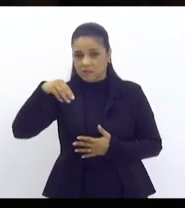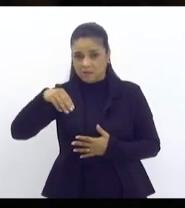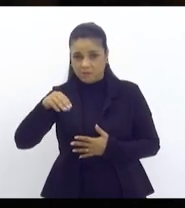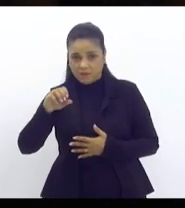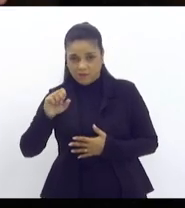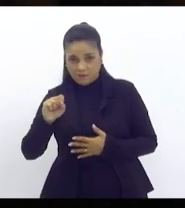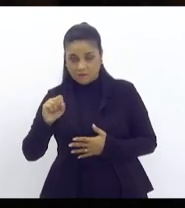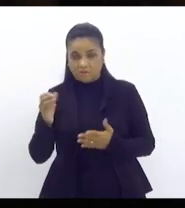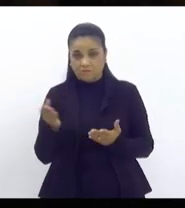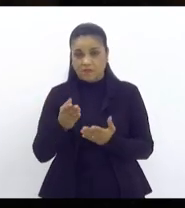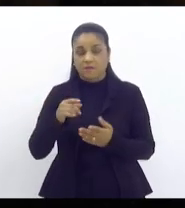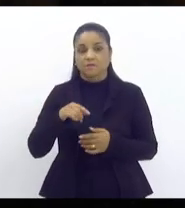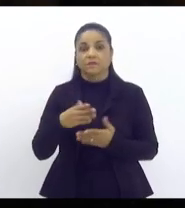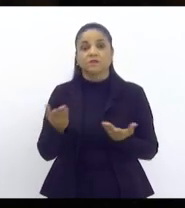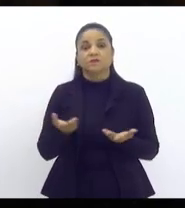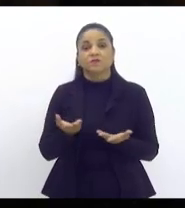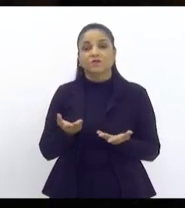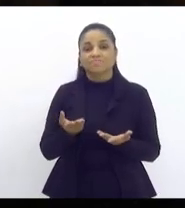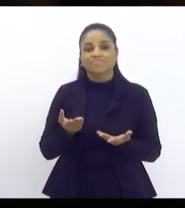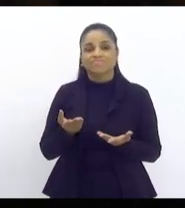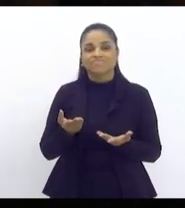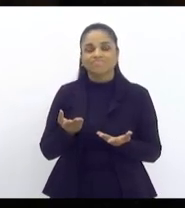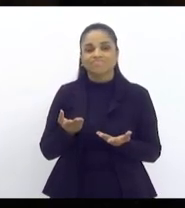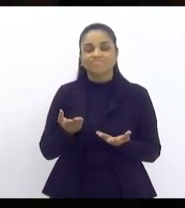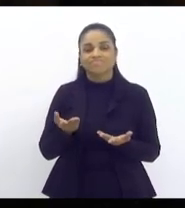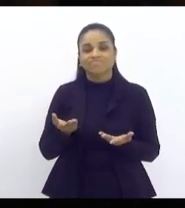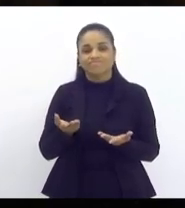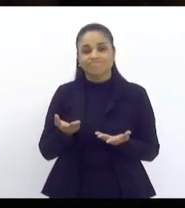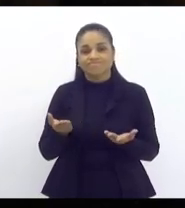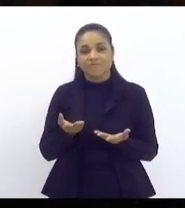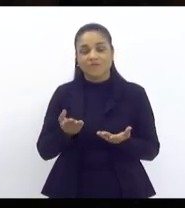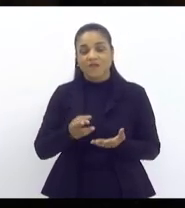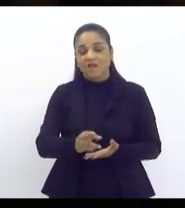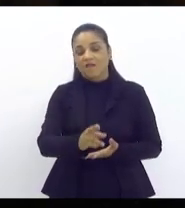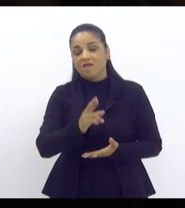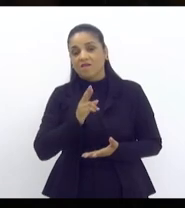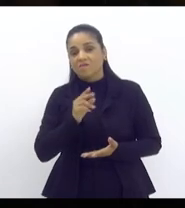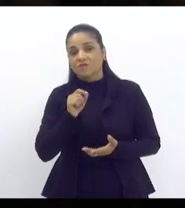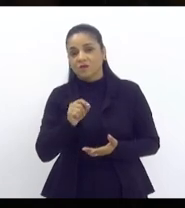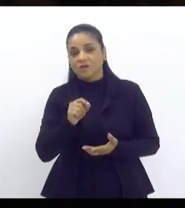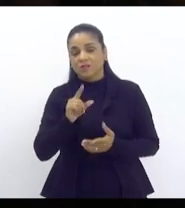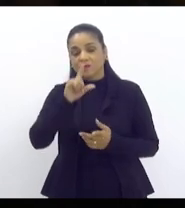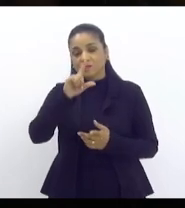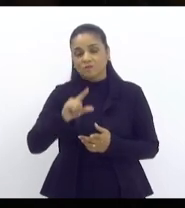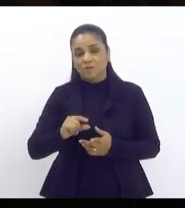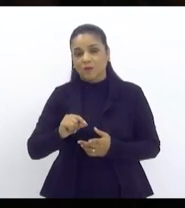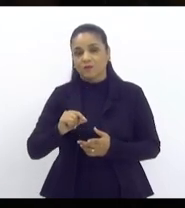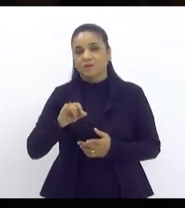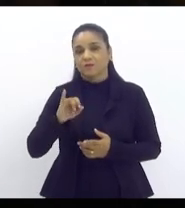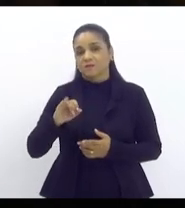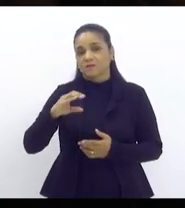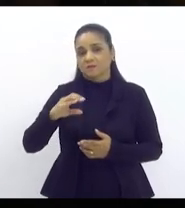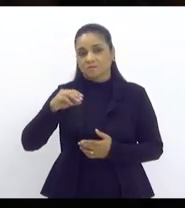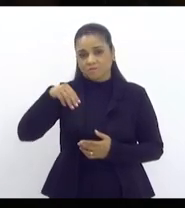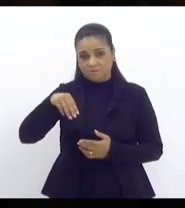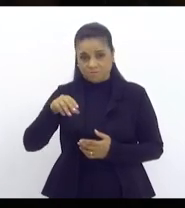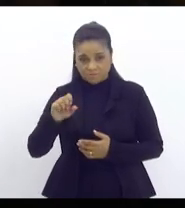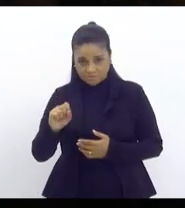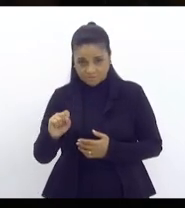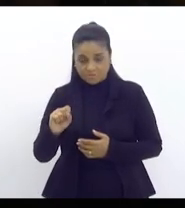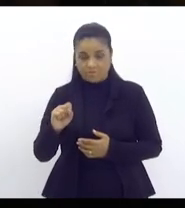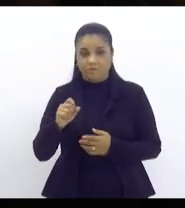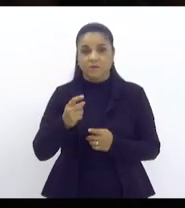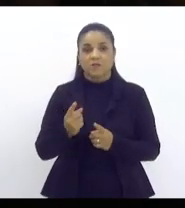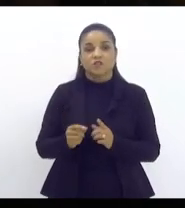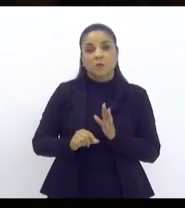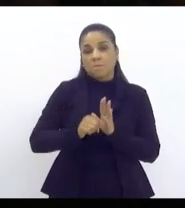E agora, nós estamos colhendo a redução de ICMS. E em 1º